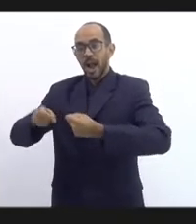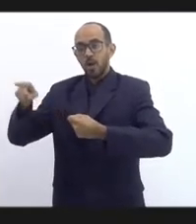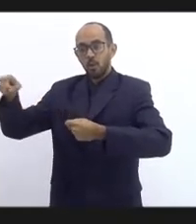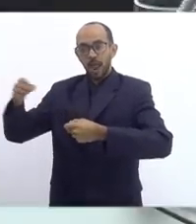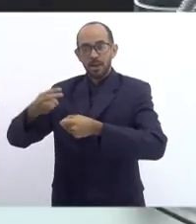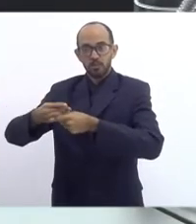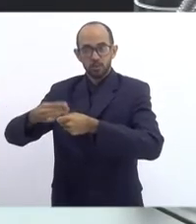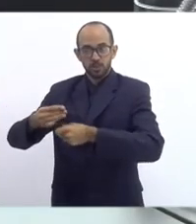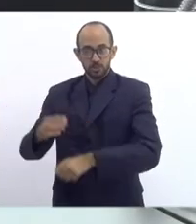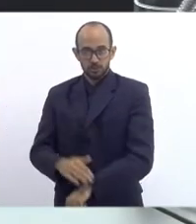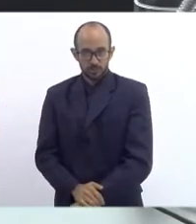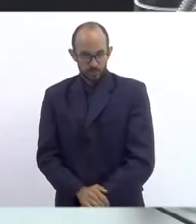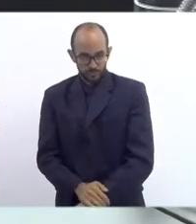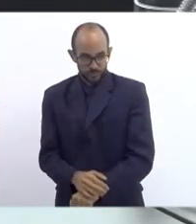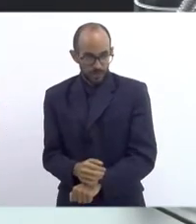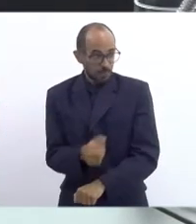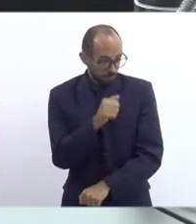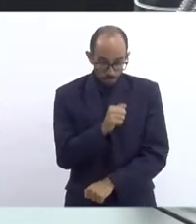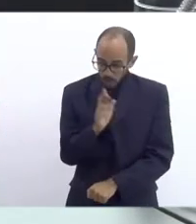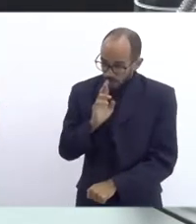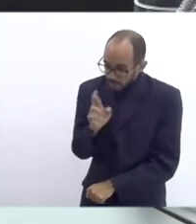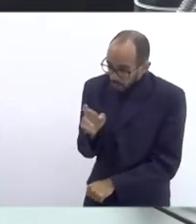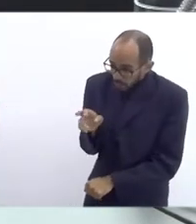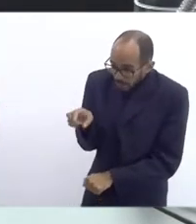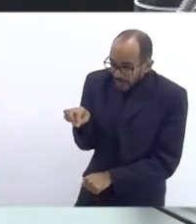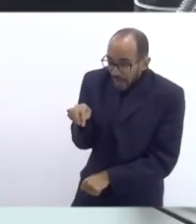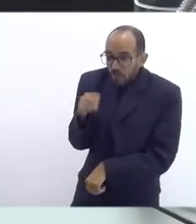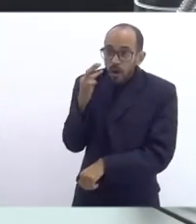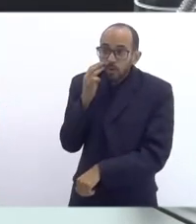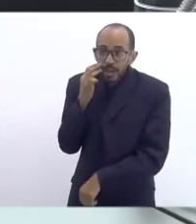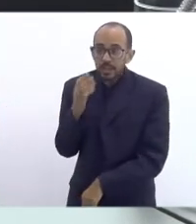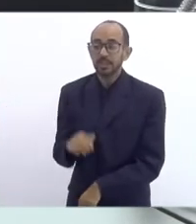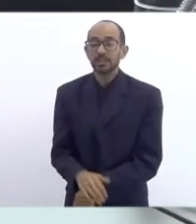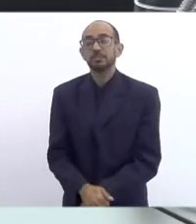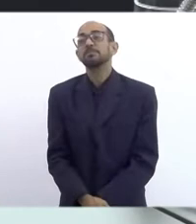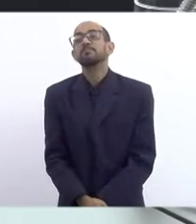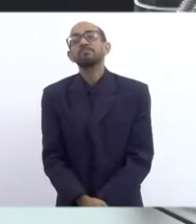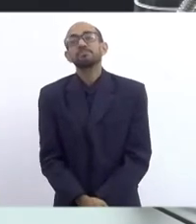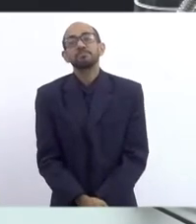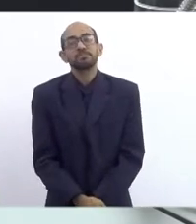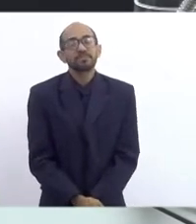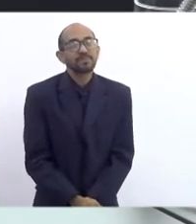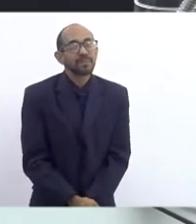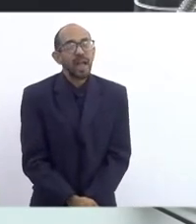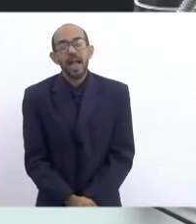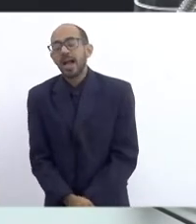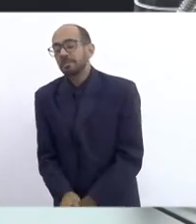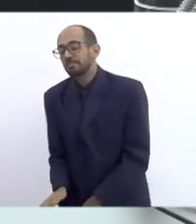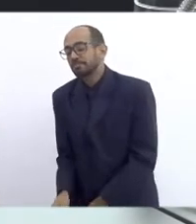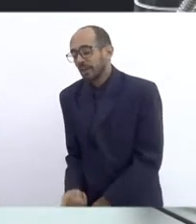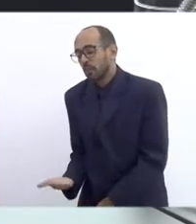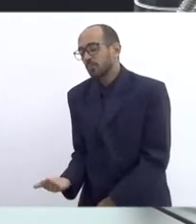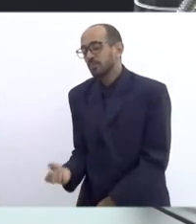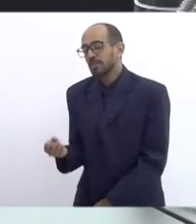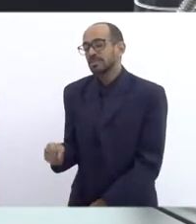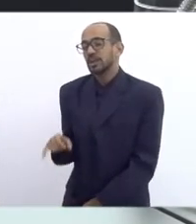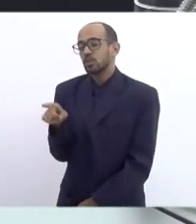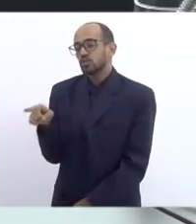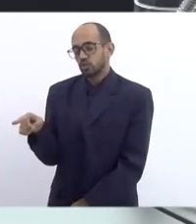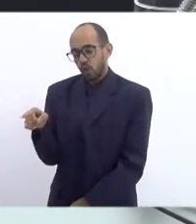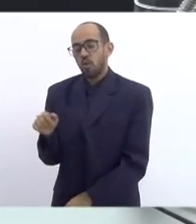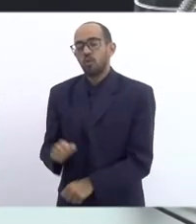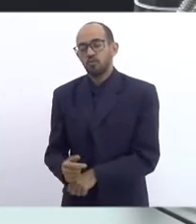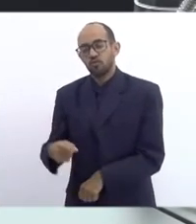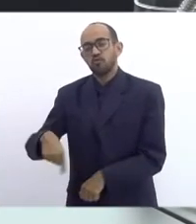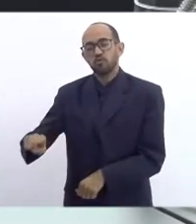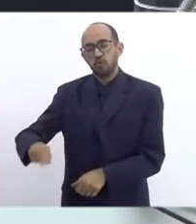responder, deputado Valdec. Claro. Então, vou lhe responder. O senhor, indo a Macaé, o senhor